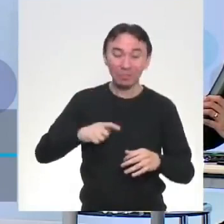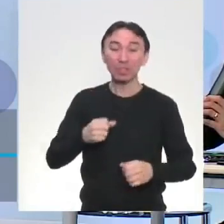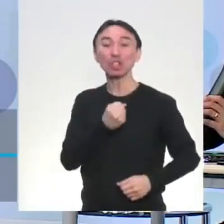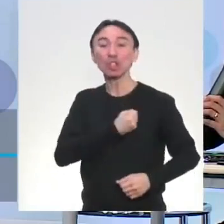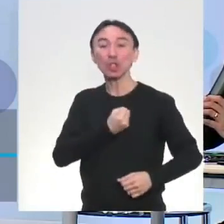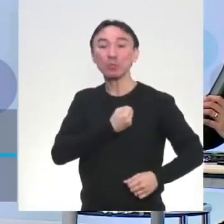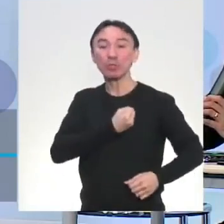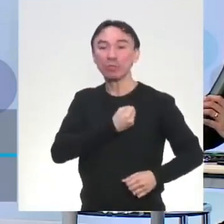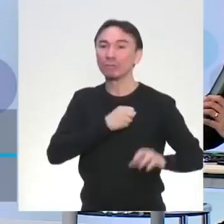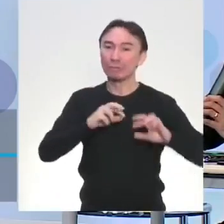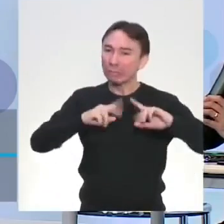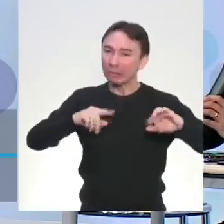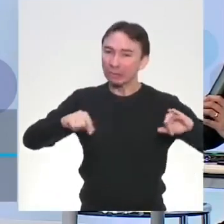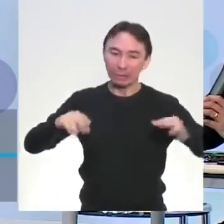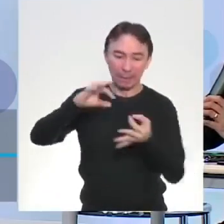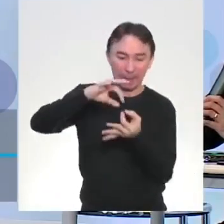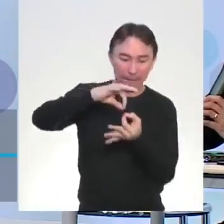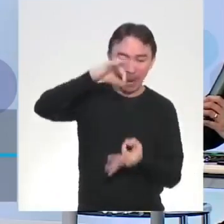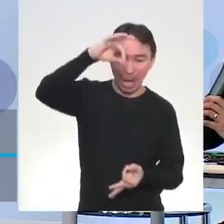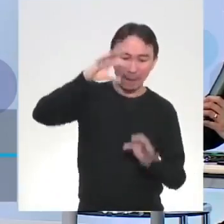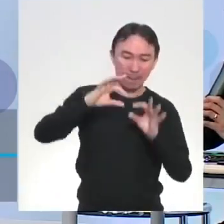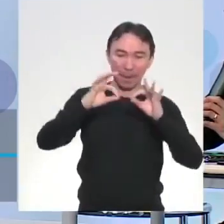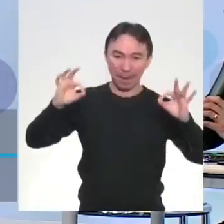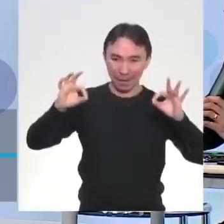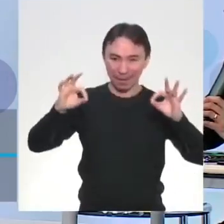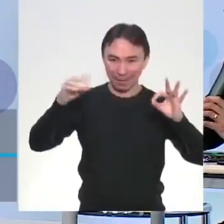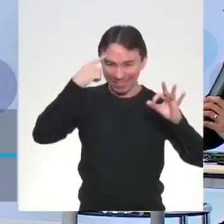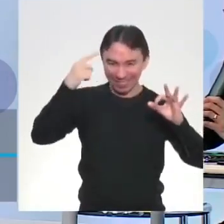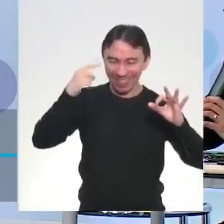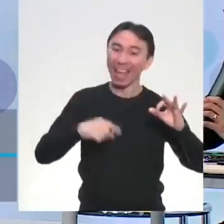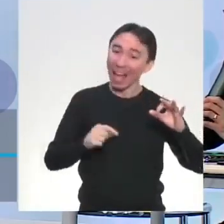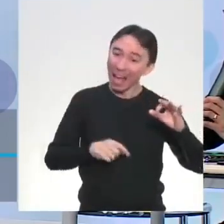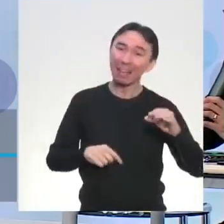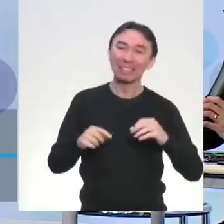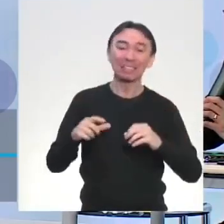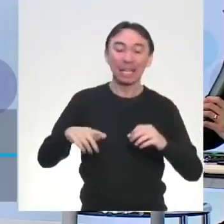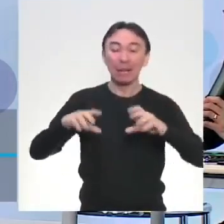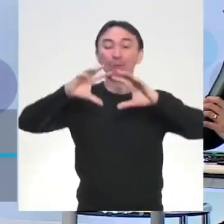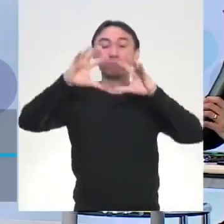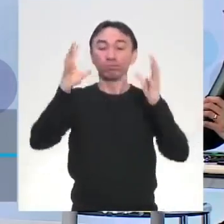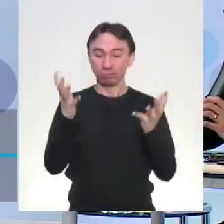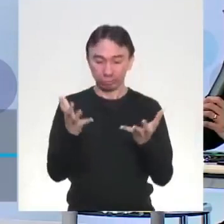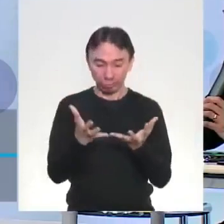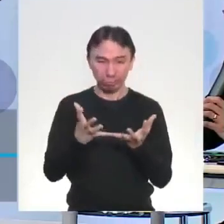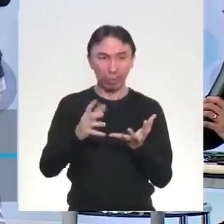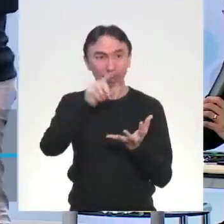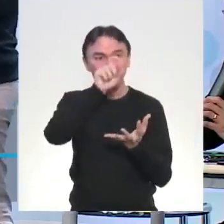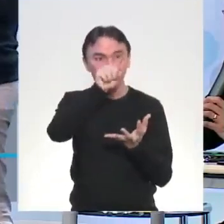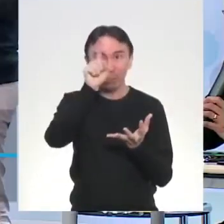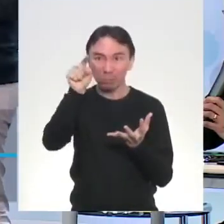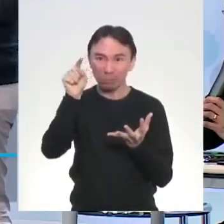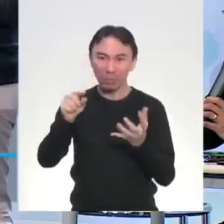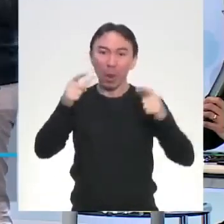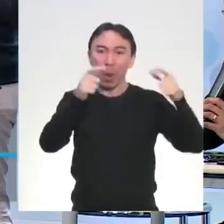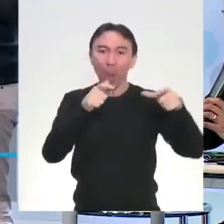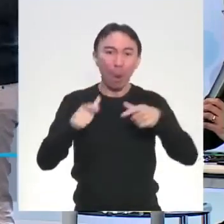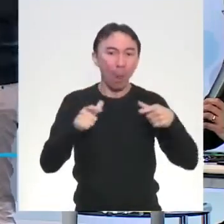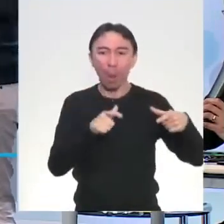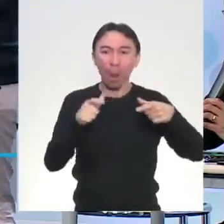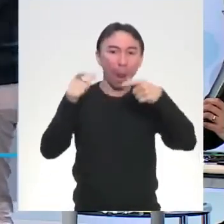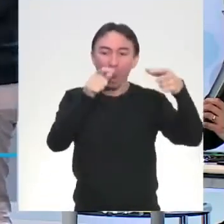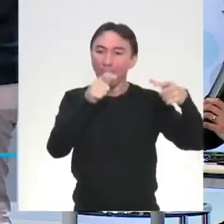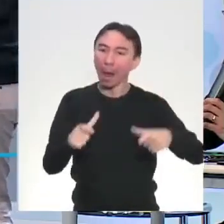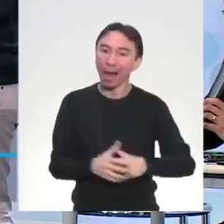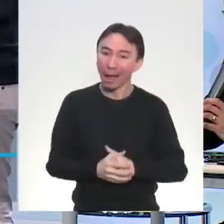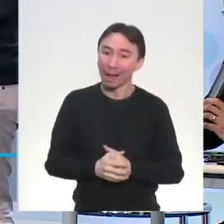coordenadas determinam pontos aí, no caso, no planeta Terra, né? Na superfície do planeta Terra. Beleza? Vamos lá. Continuando, ó.